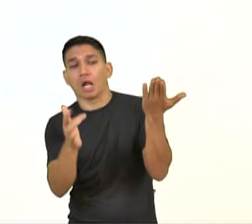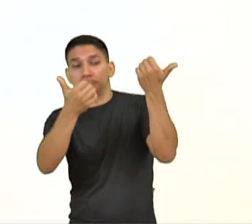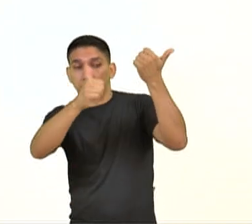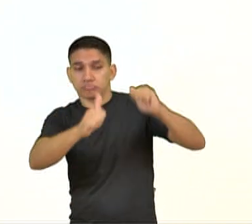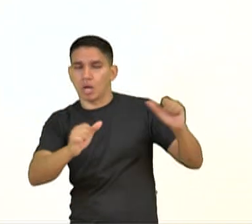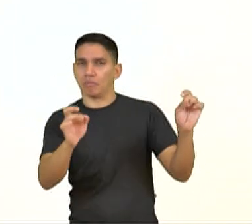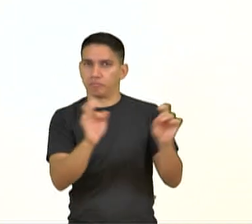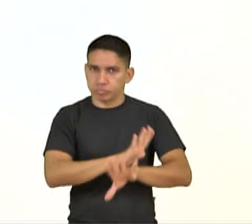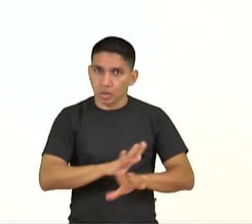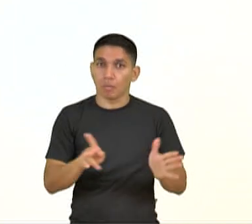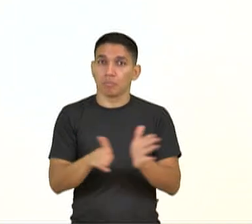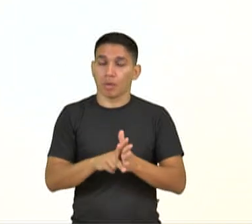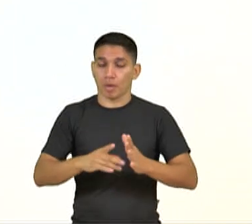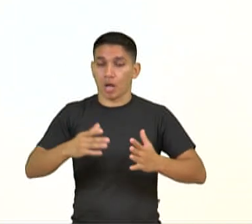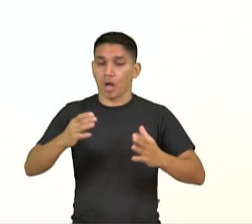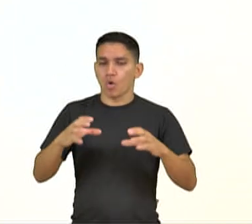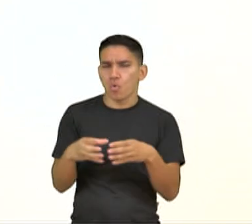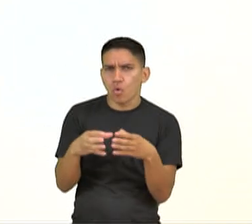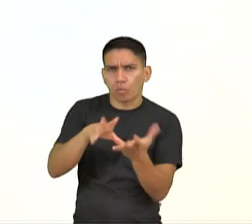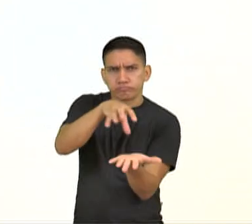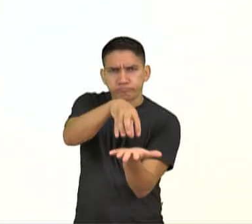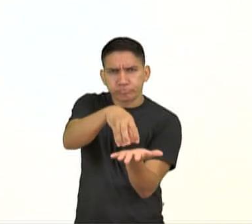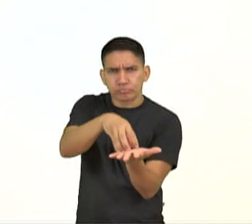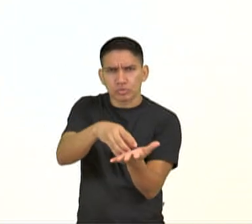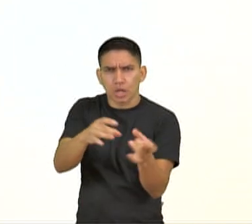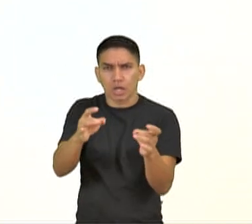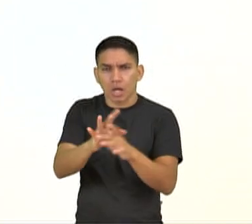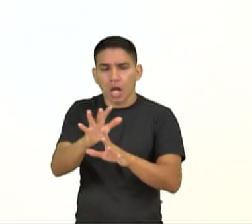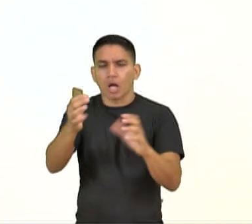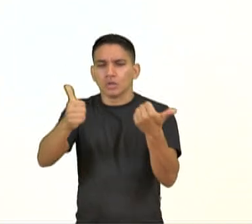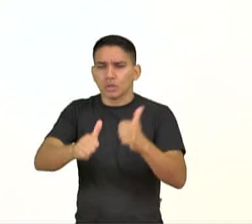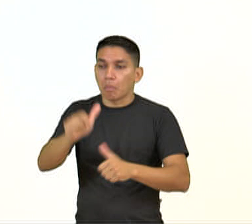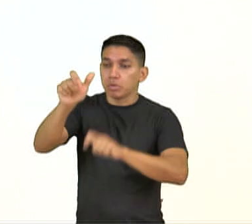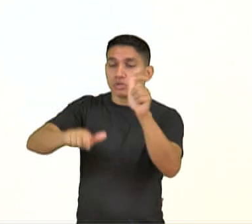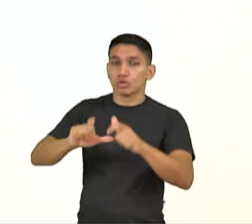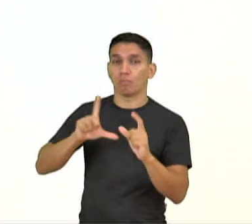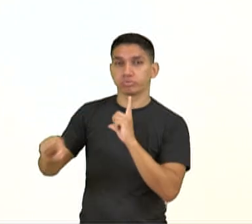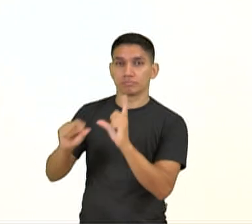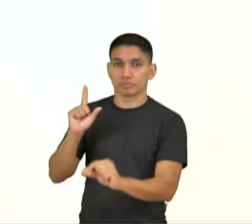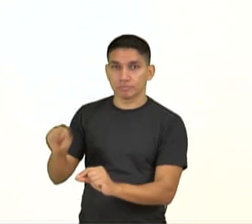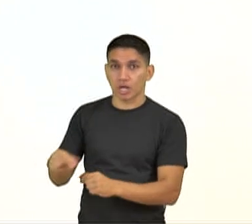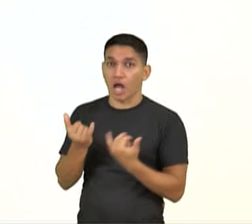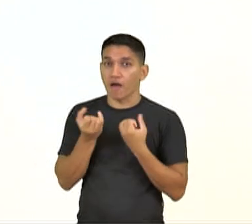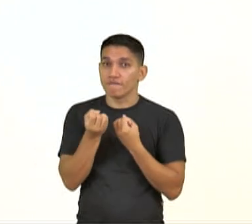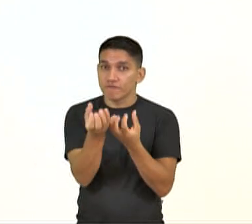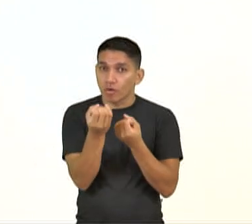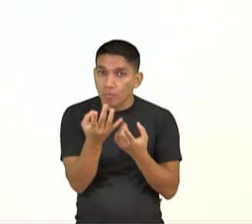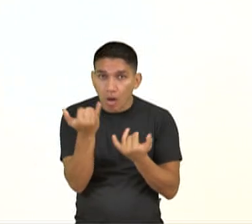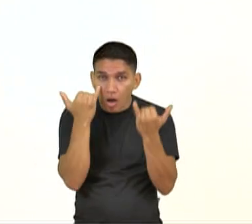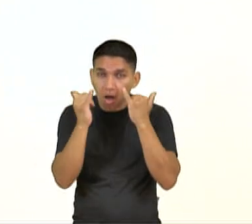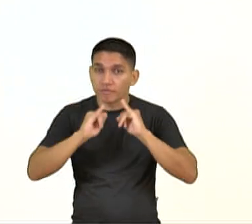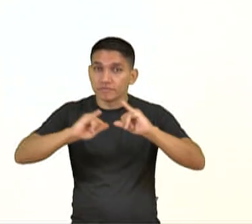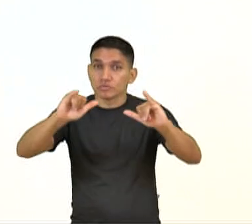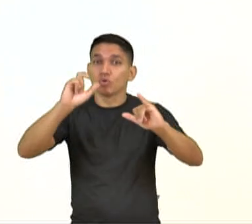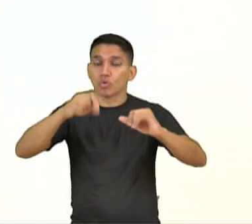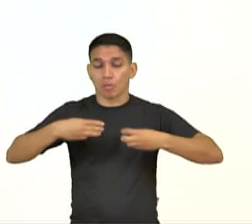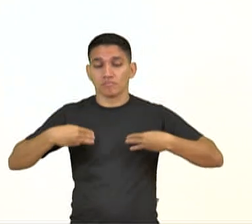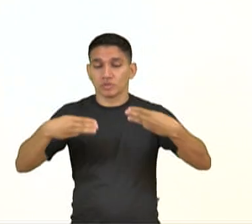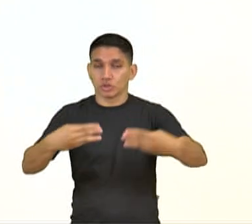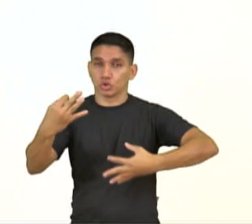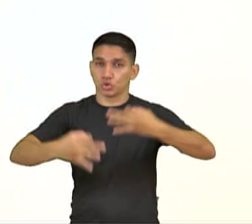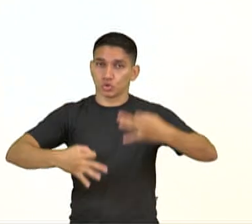Nacional para os Refugiados, CONARE, informou o Ministério da Justiça e Segurança Pública